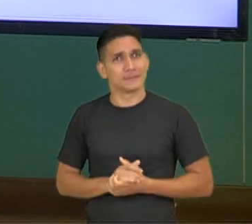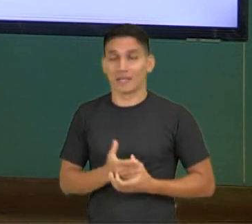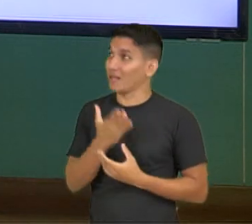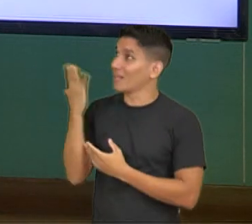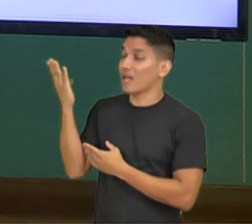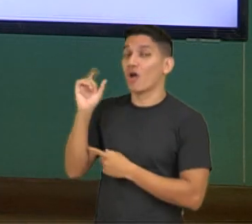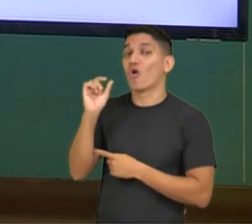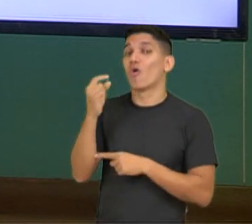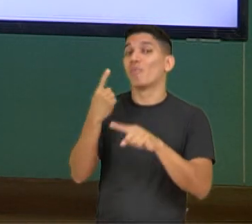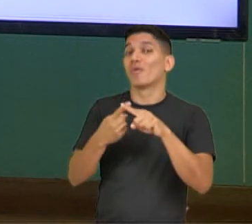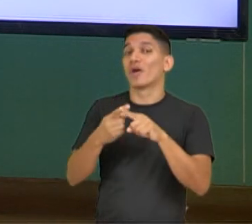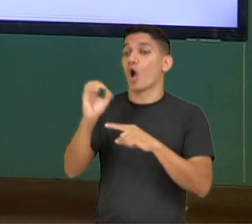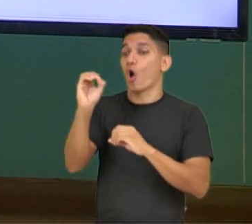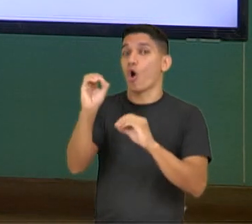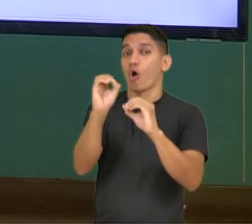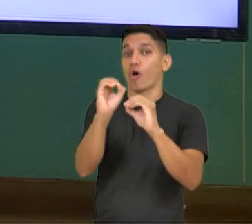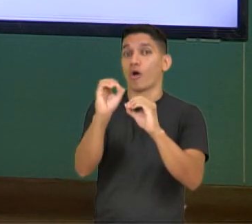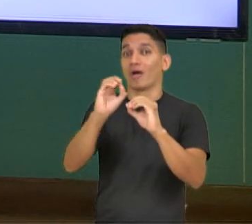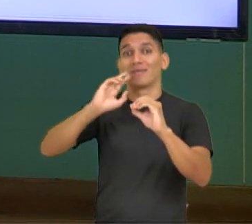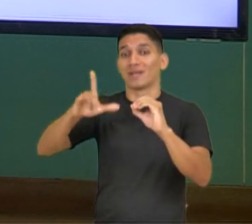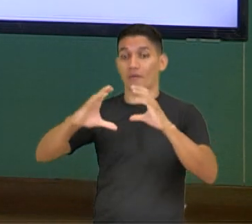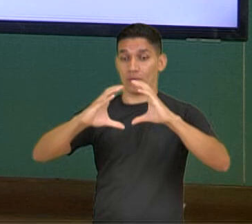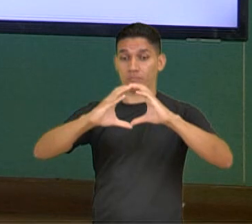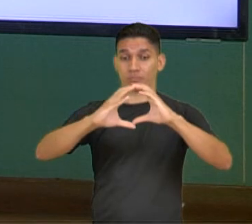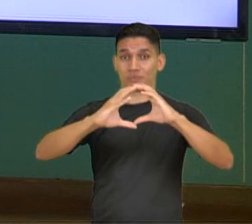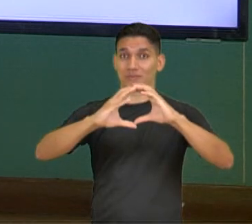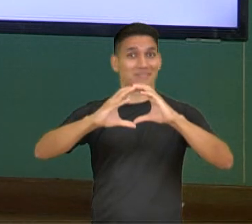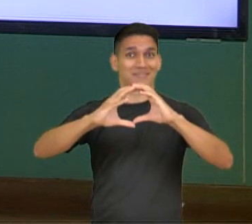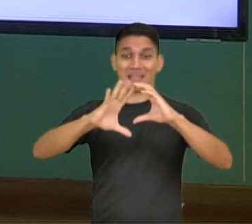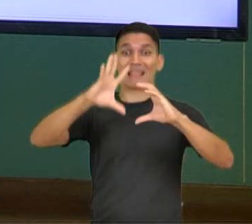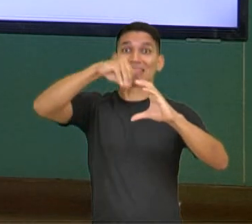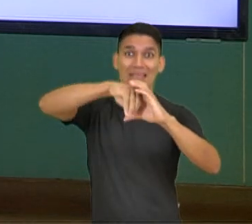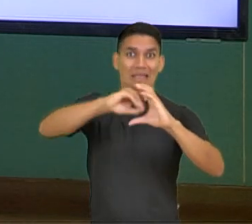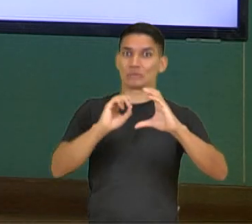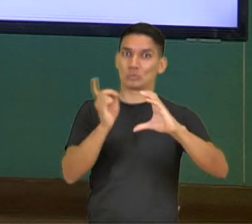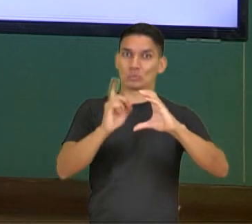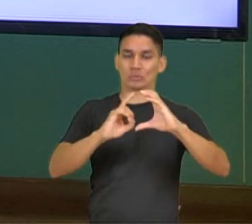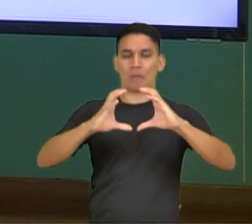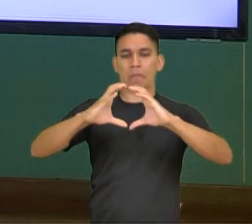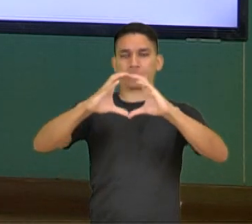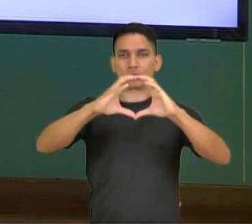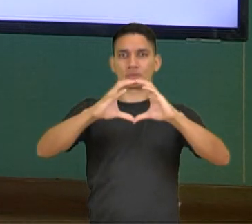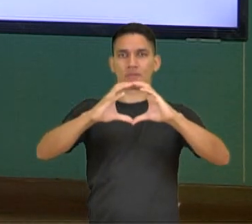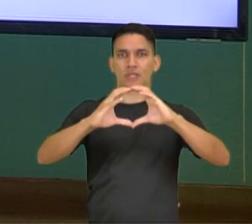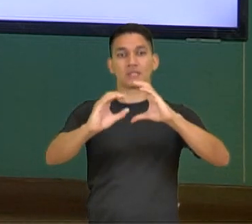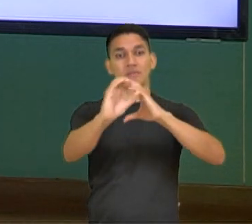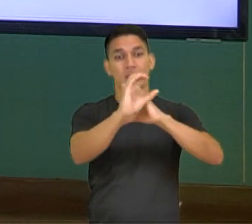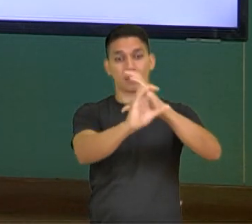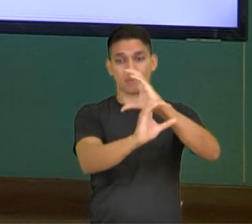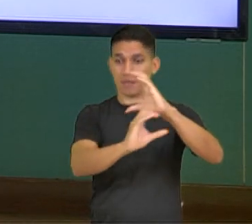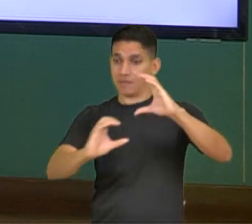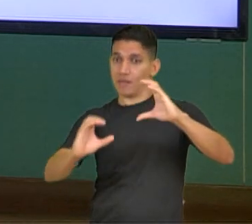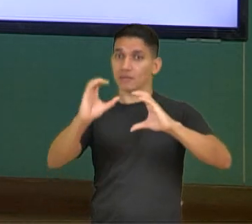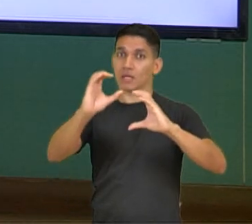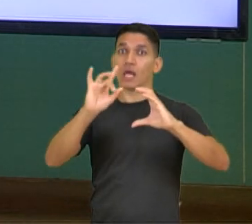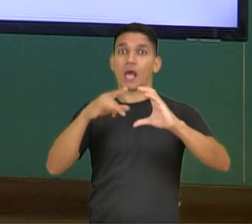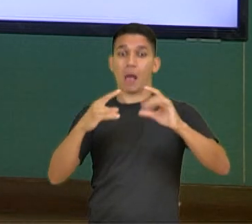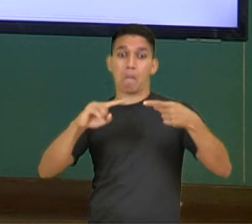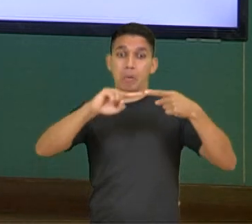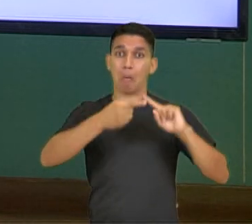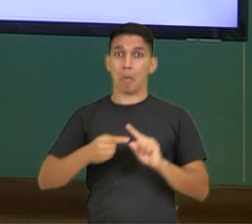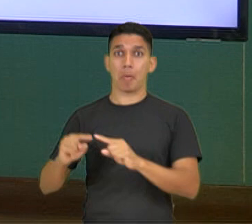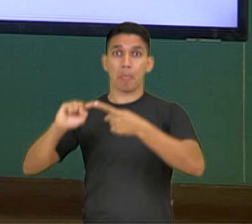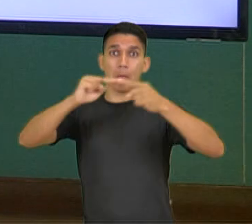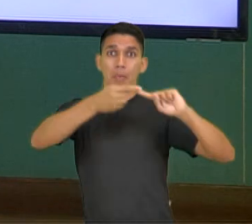o oxigênio, ele não está na cadeia carbônica. A cadeia carbônica é a sequência de